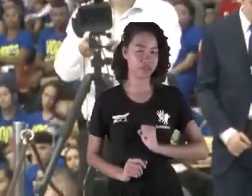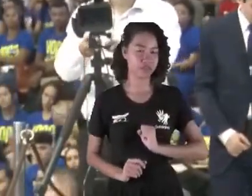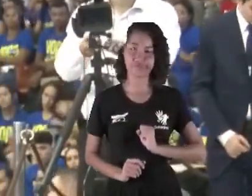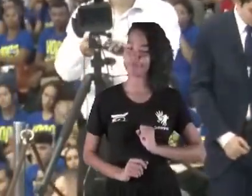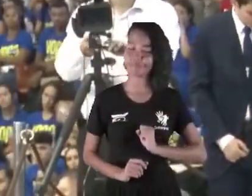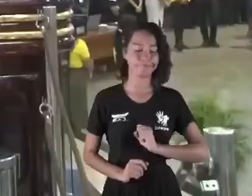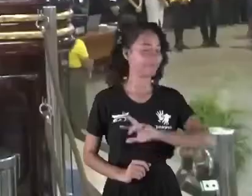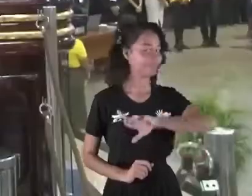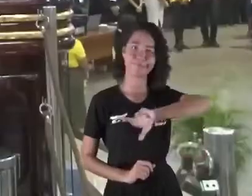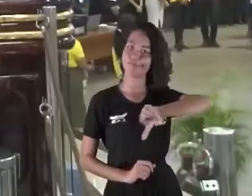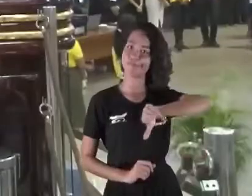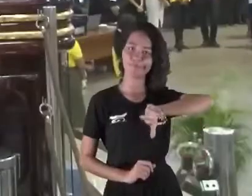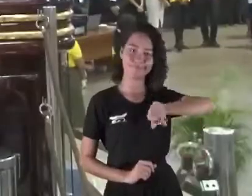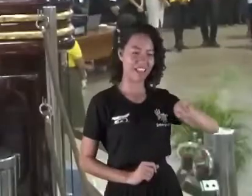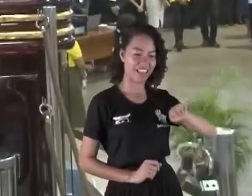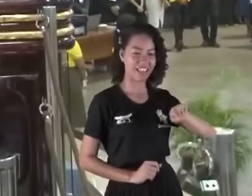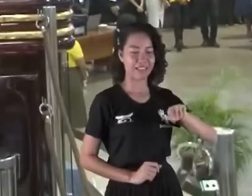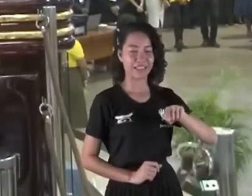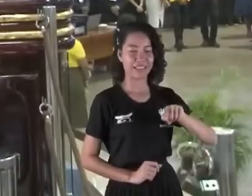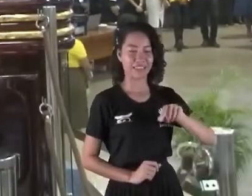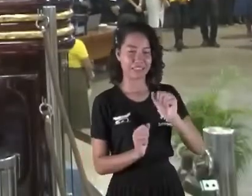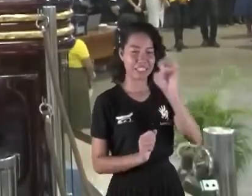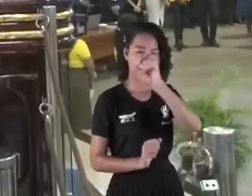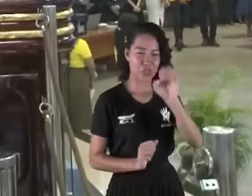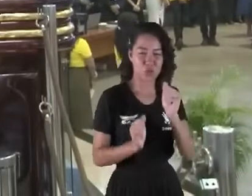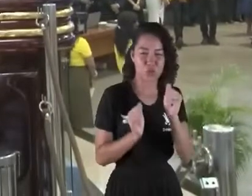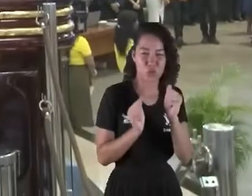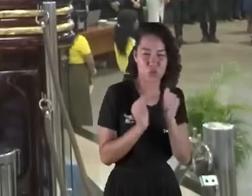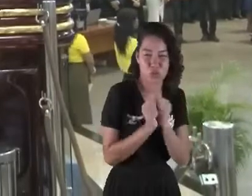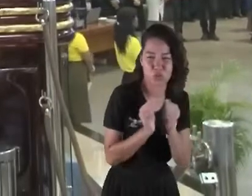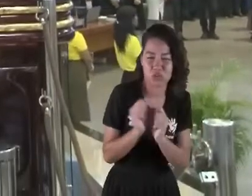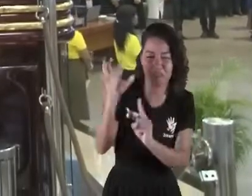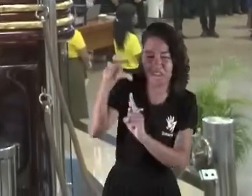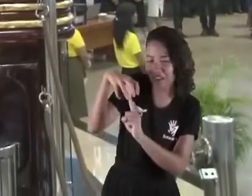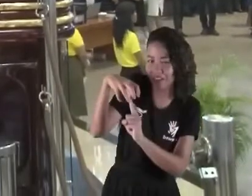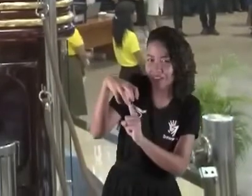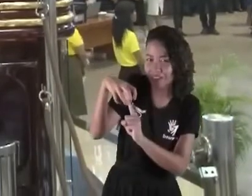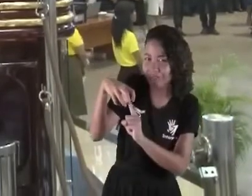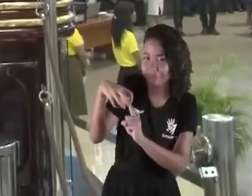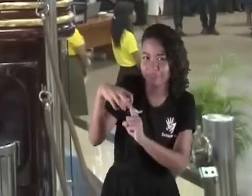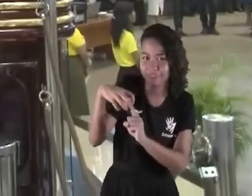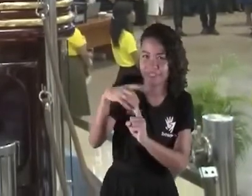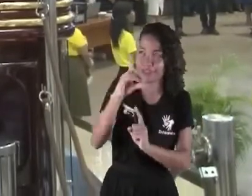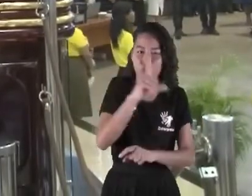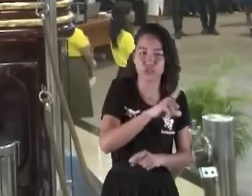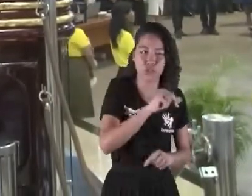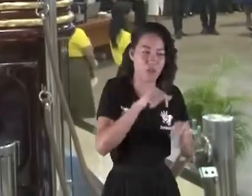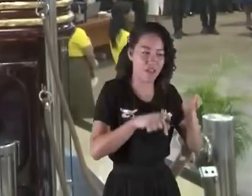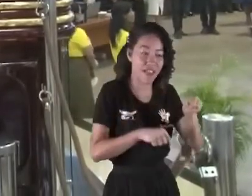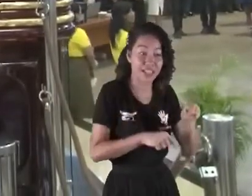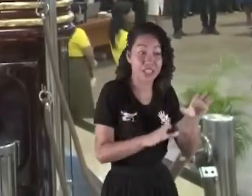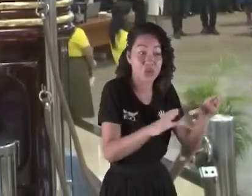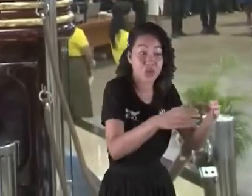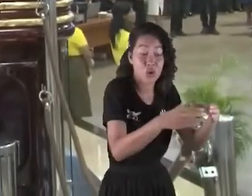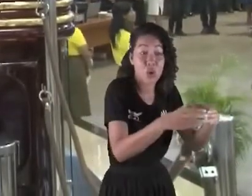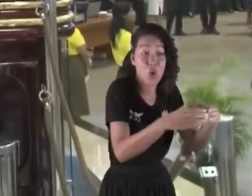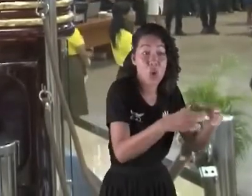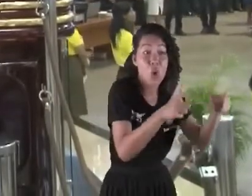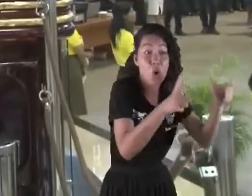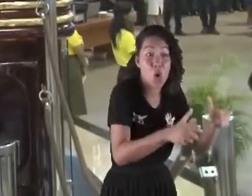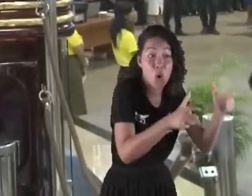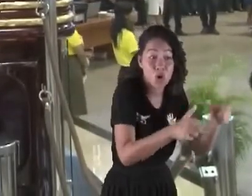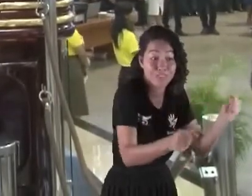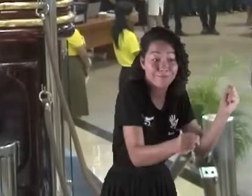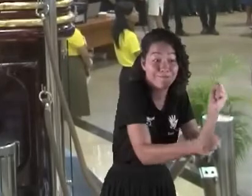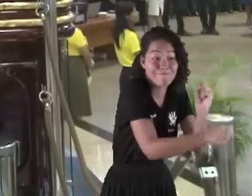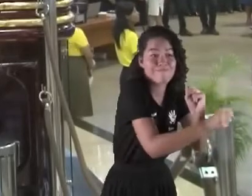Ezequiel não estava no meio dos reis. Quando Deus chamou Ezequiel, ele estava no meio